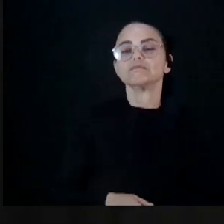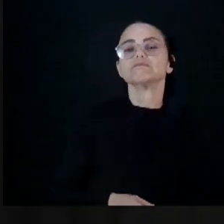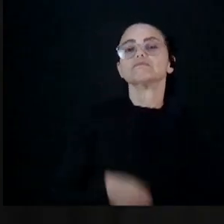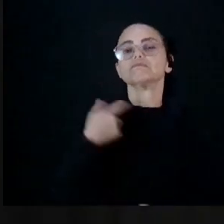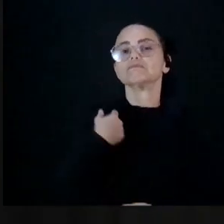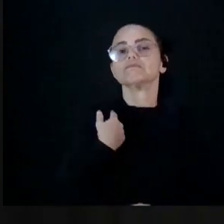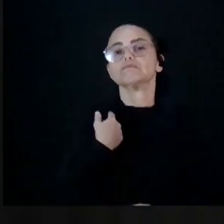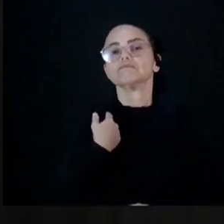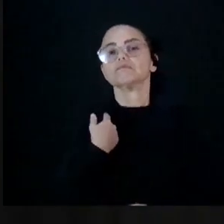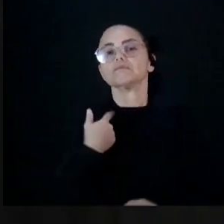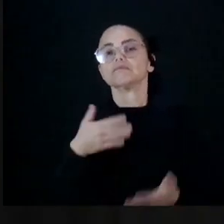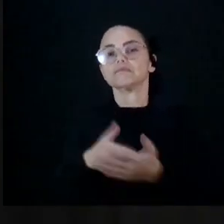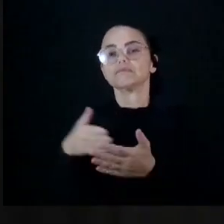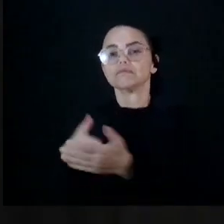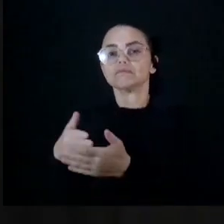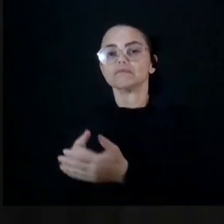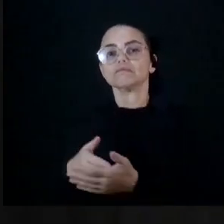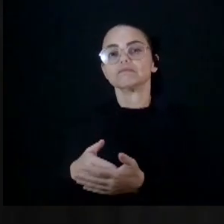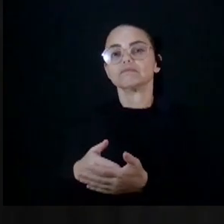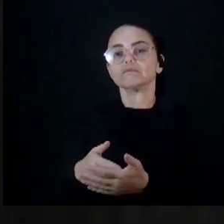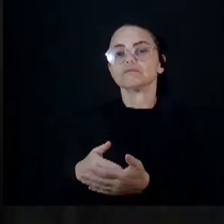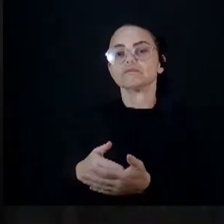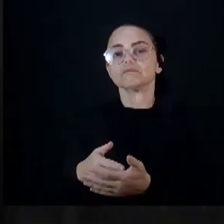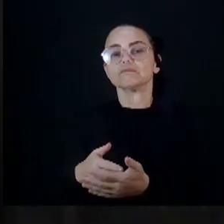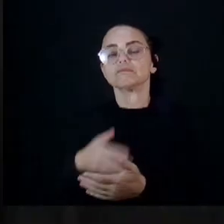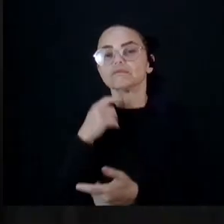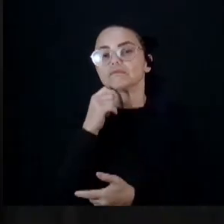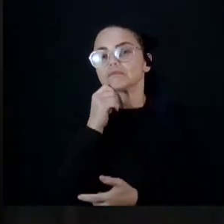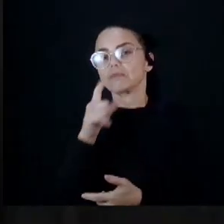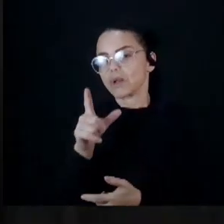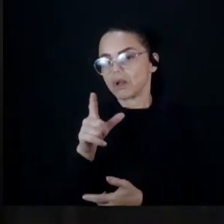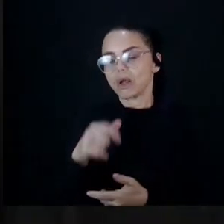com as barreiras de idioma para quem acompanha a Copa do Mundo?